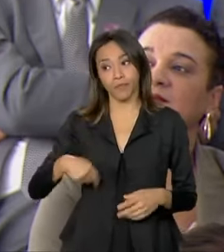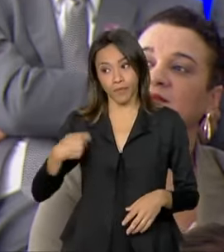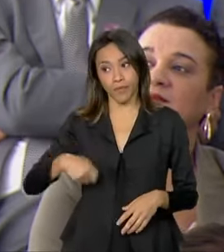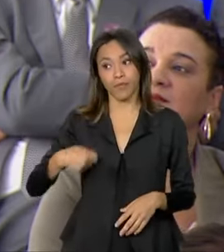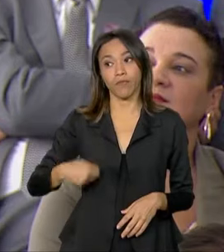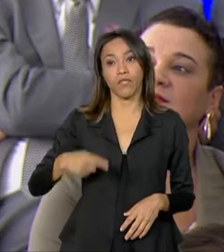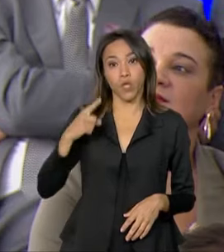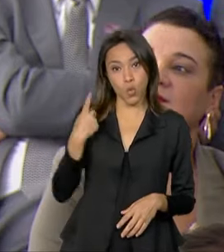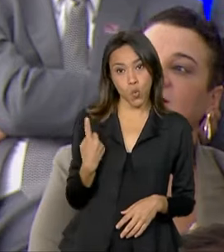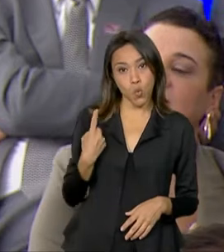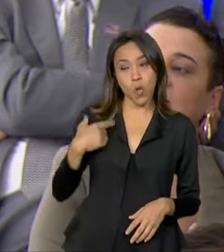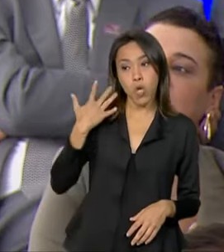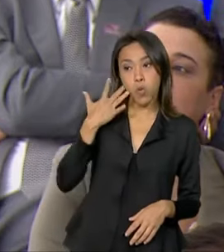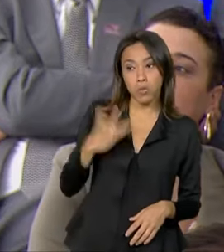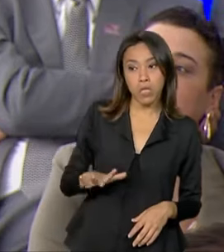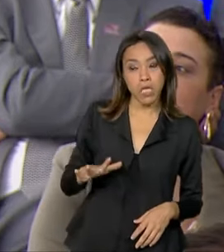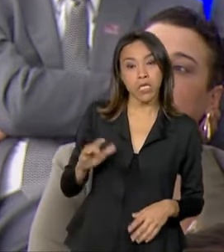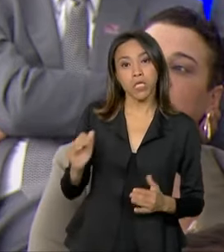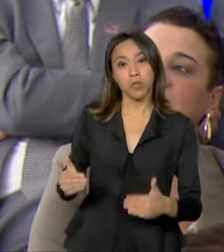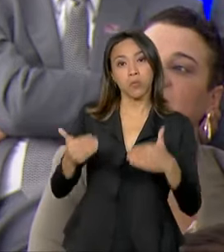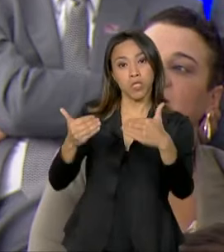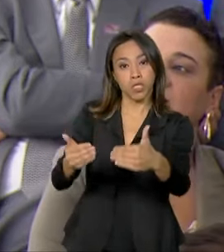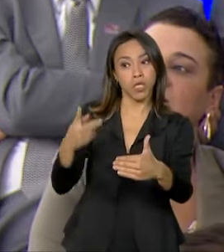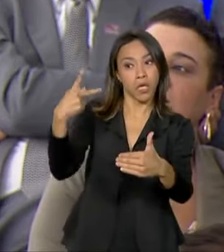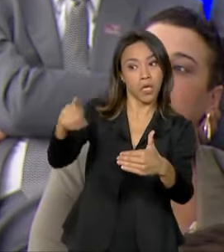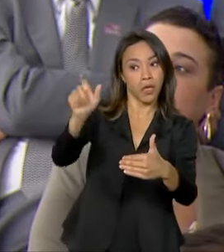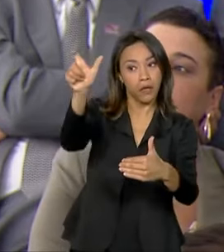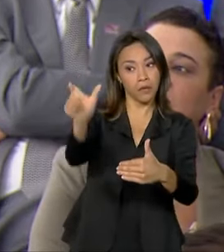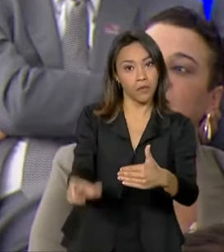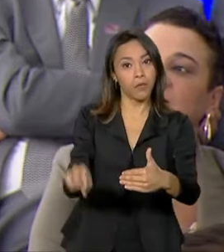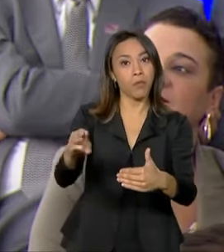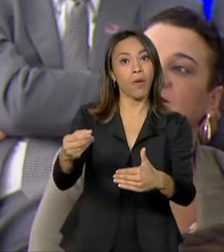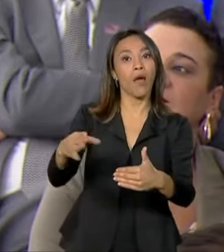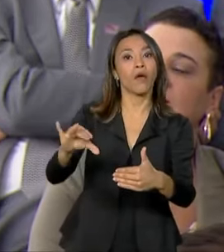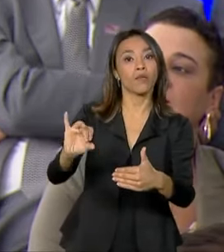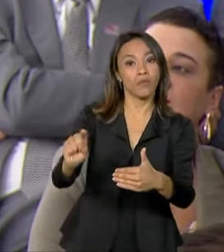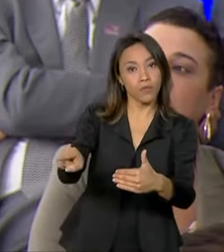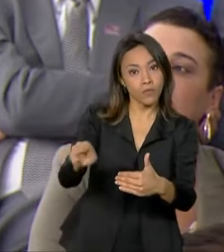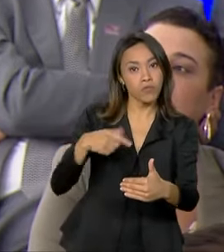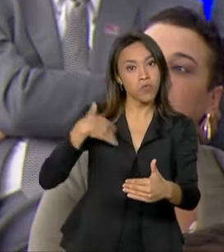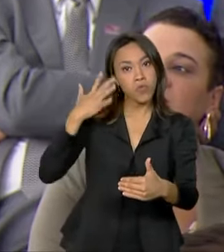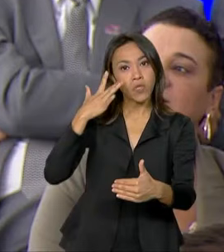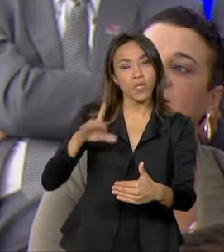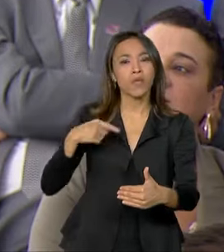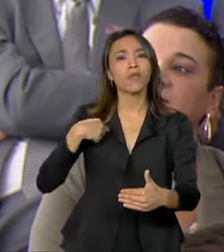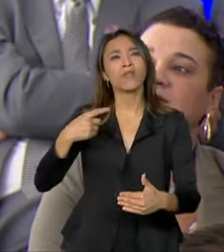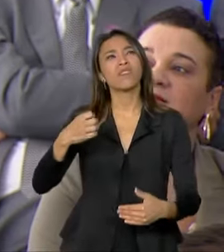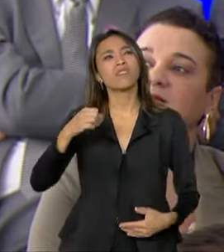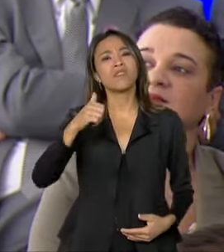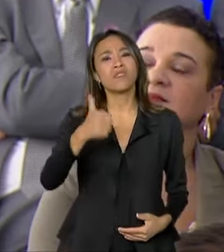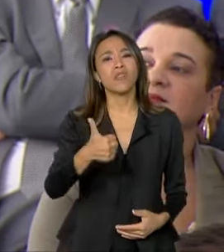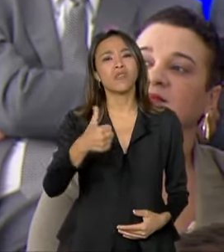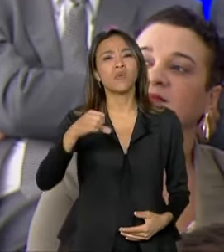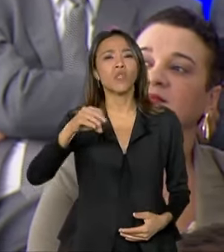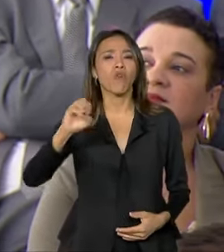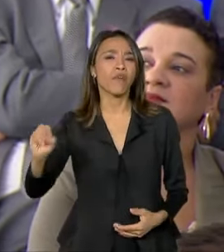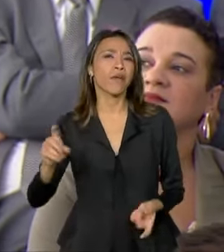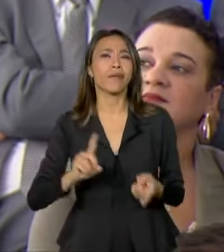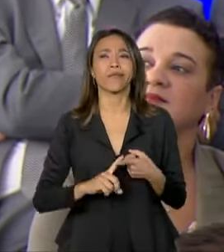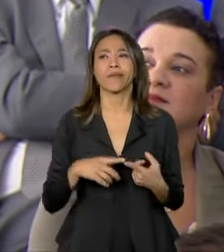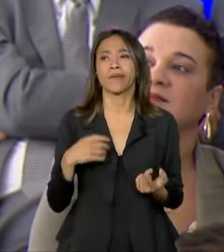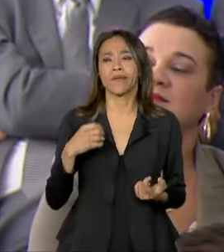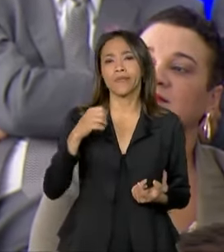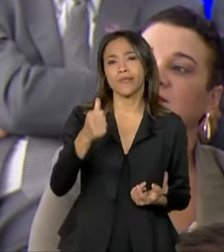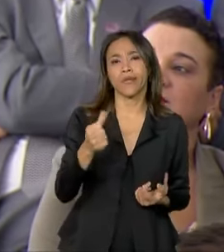no Ministério do Márcio, que a gente deveria criar uma espécie de um 190, de um 180.